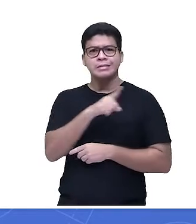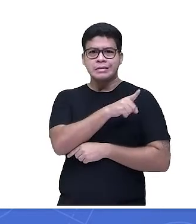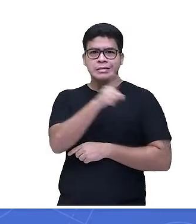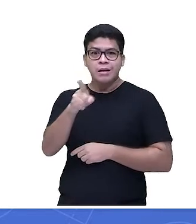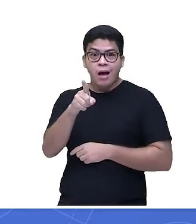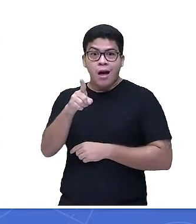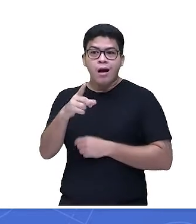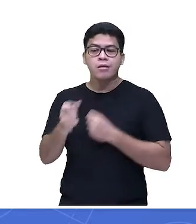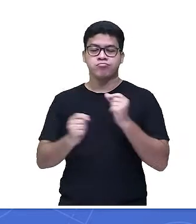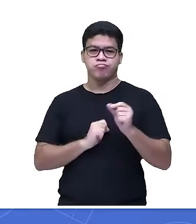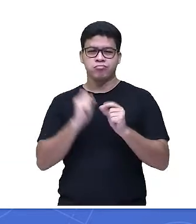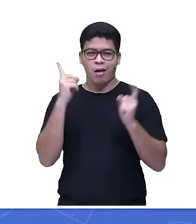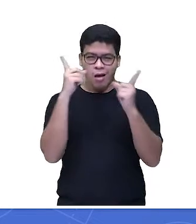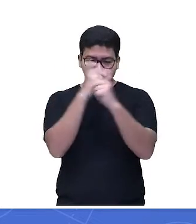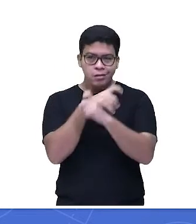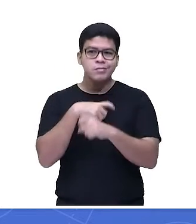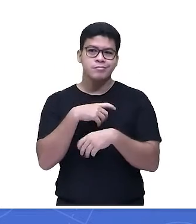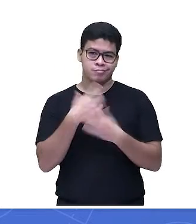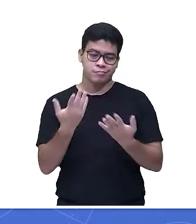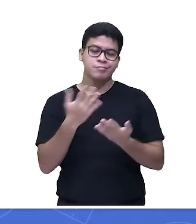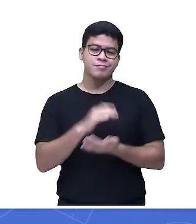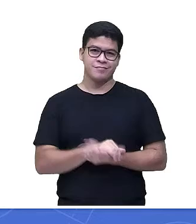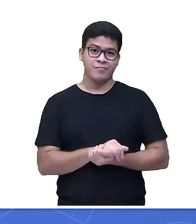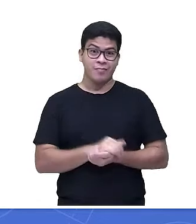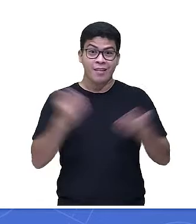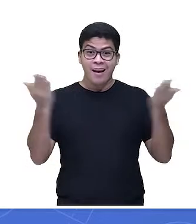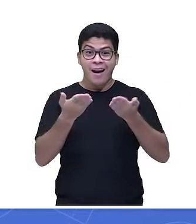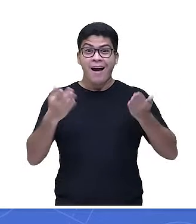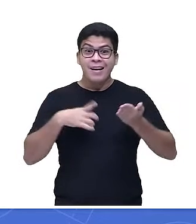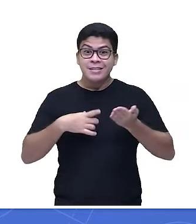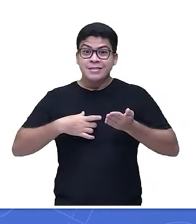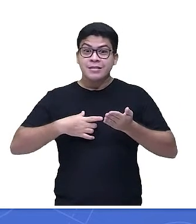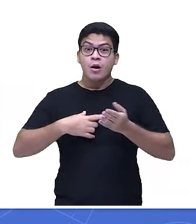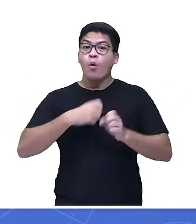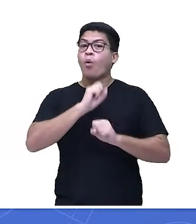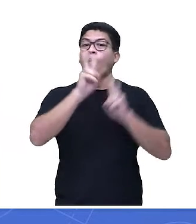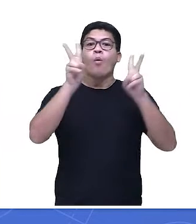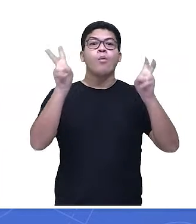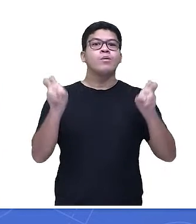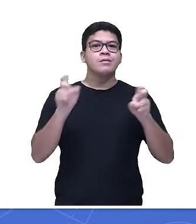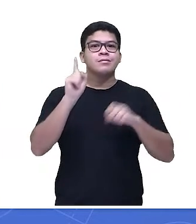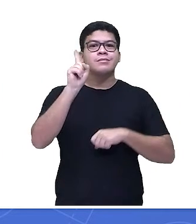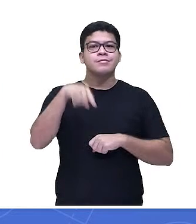sobre a aula de hoje. E nossa aula de hoje será sobre